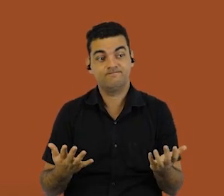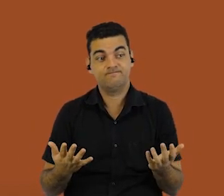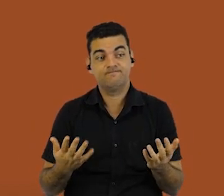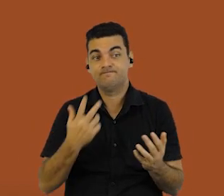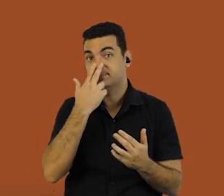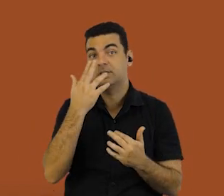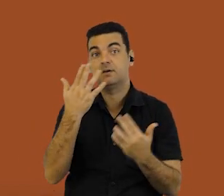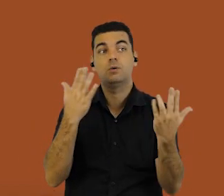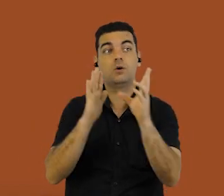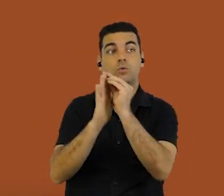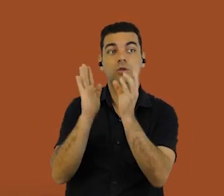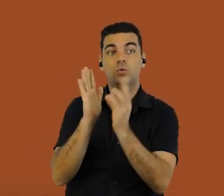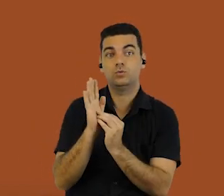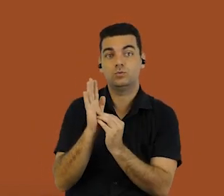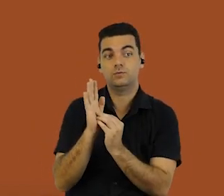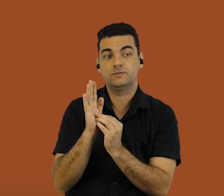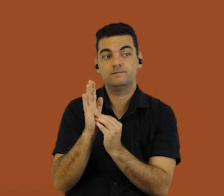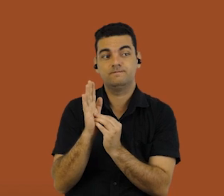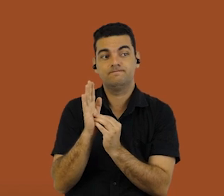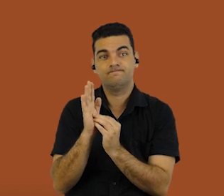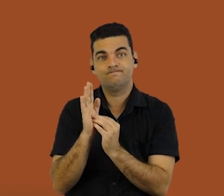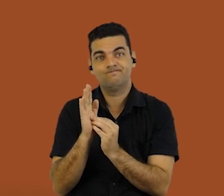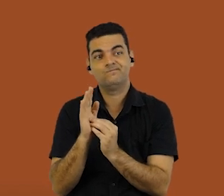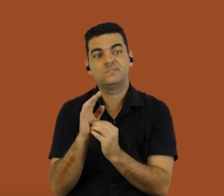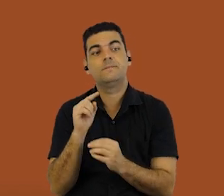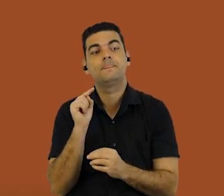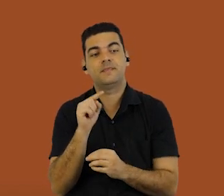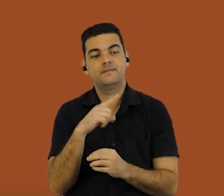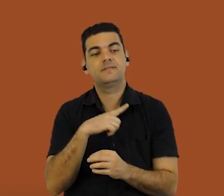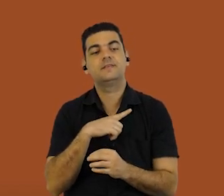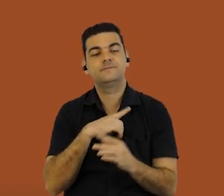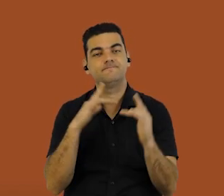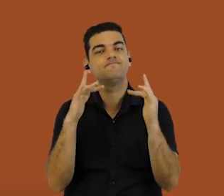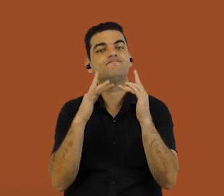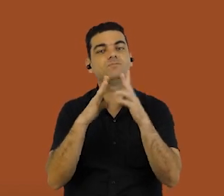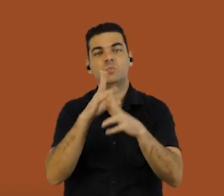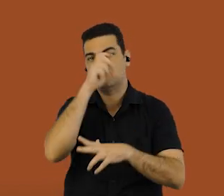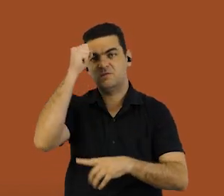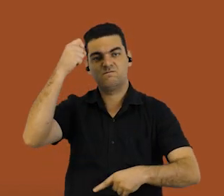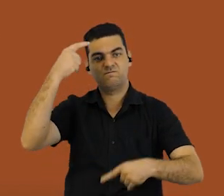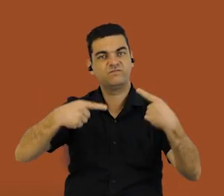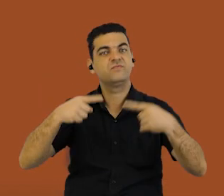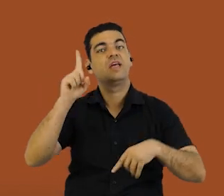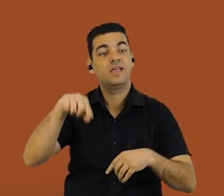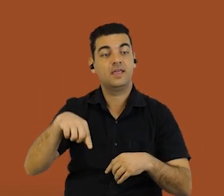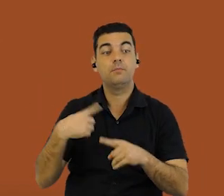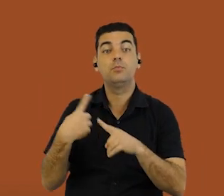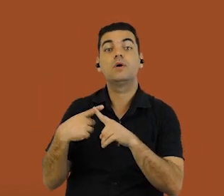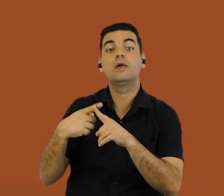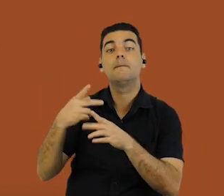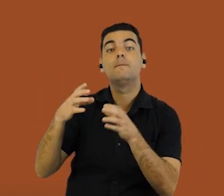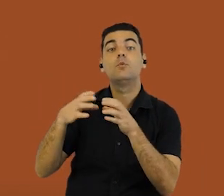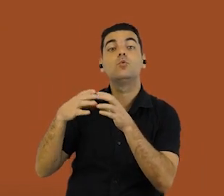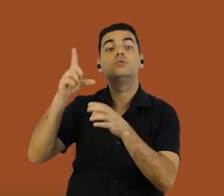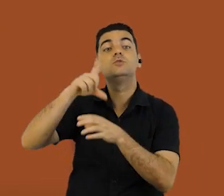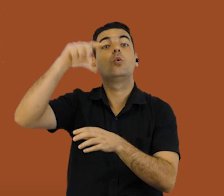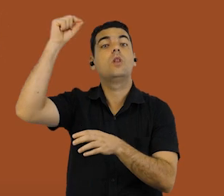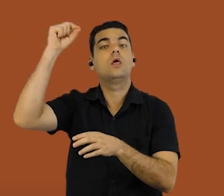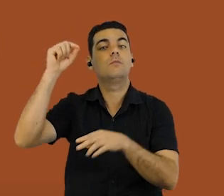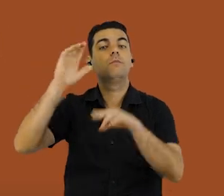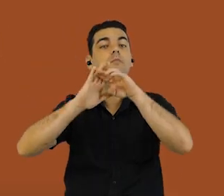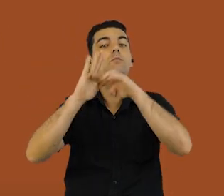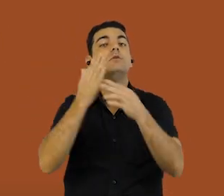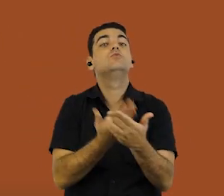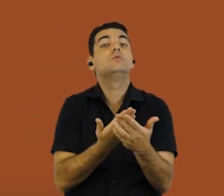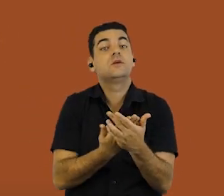lá enquanto conteúdos, eles representam uma relação de poder muito grande. Eles foram escolhidos para